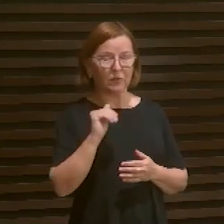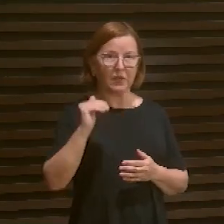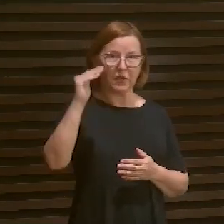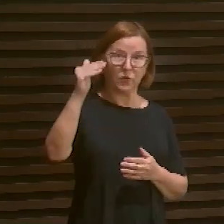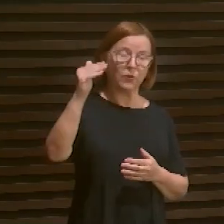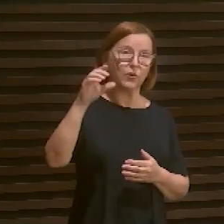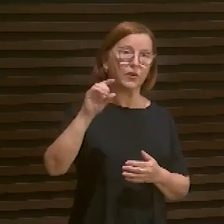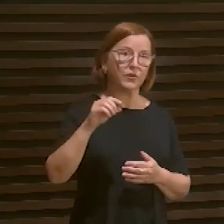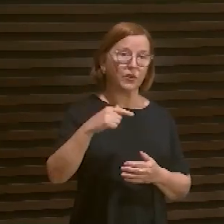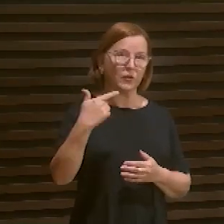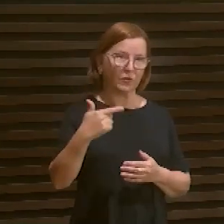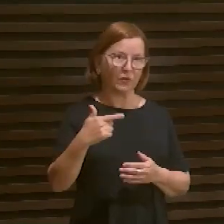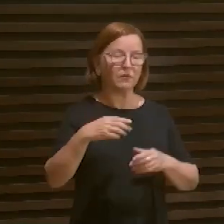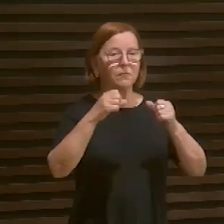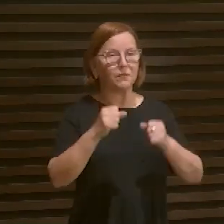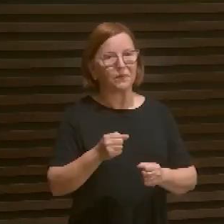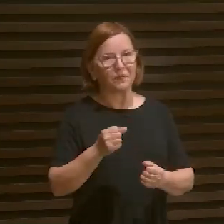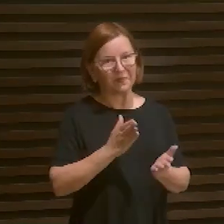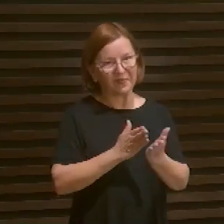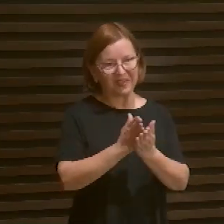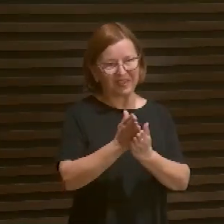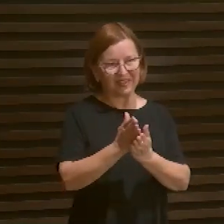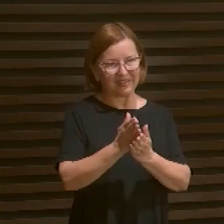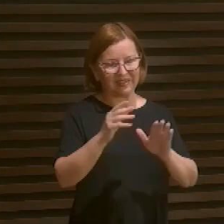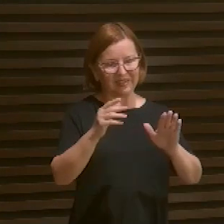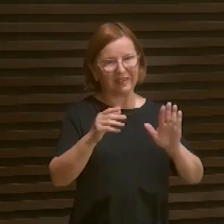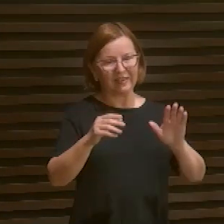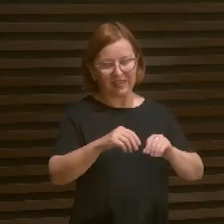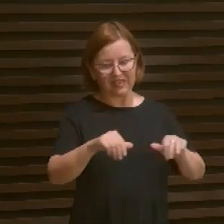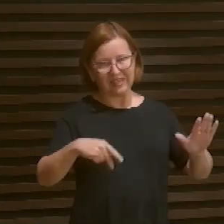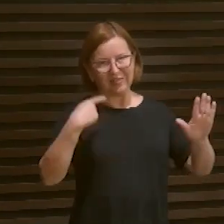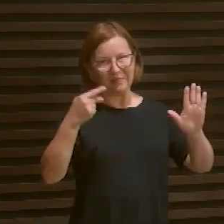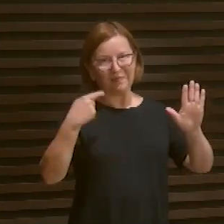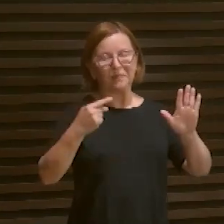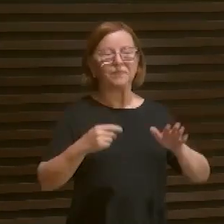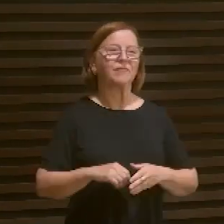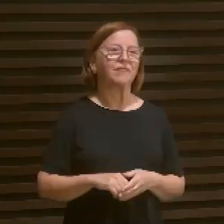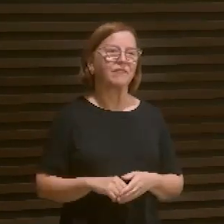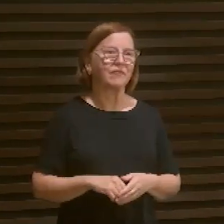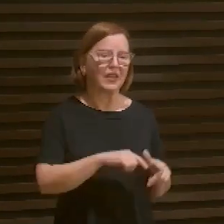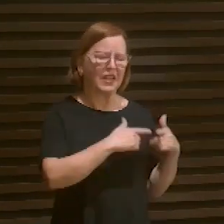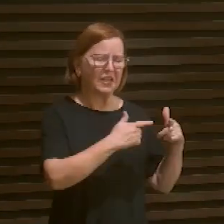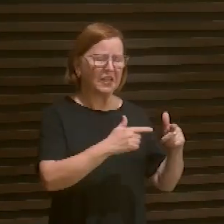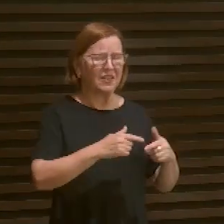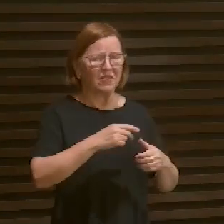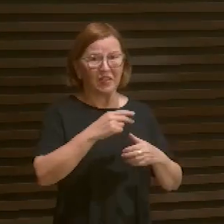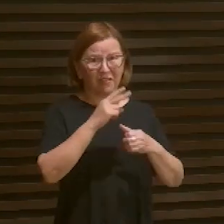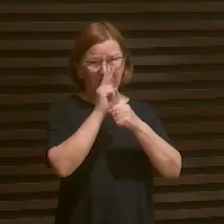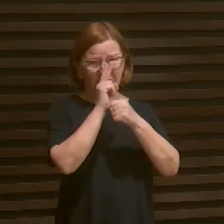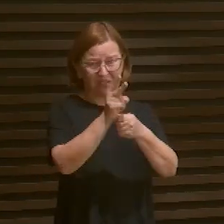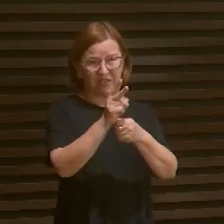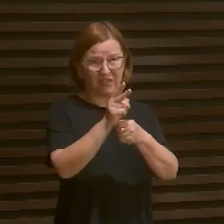2 puderam entrar na terra prometida. A tradição é muito forte, nós